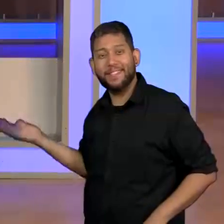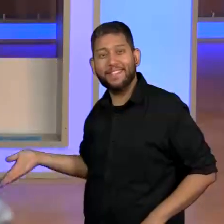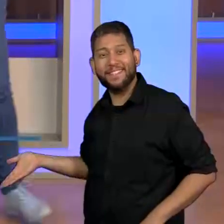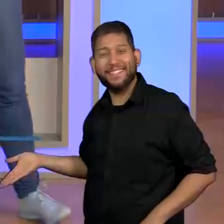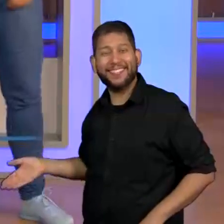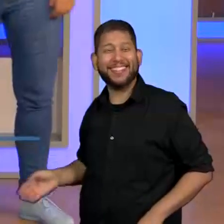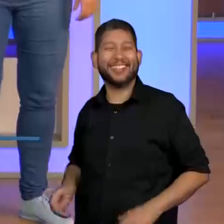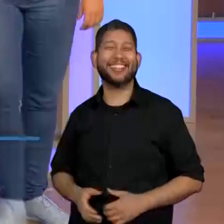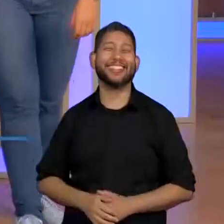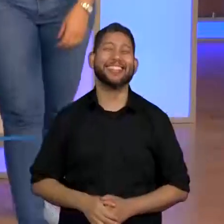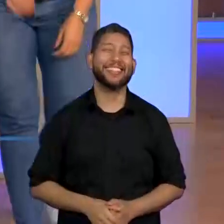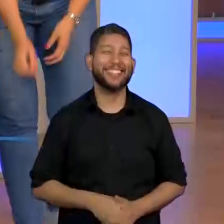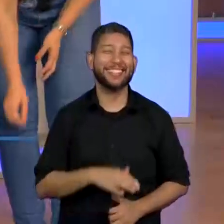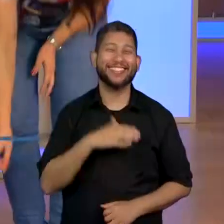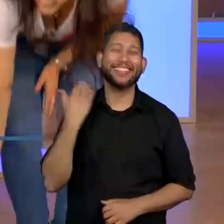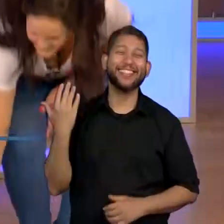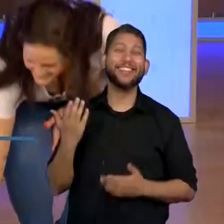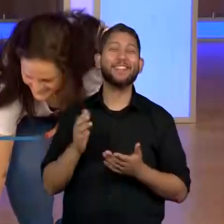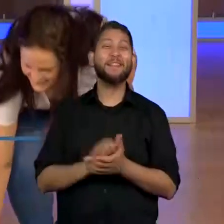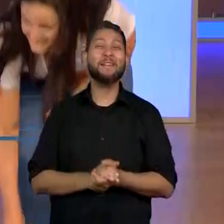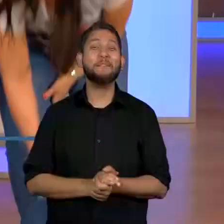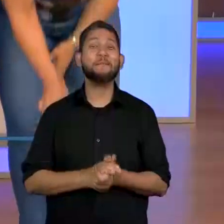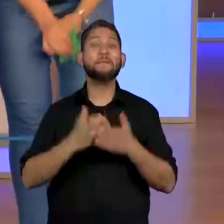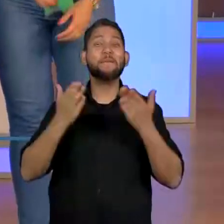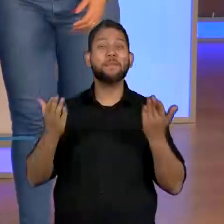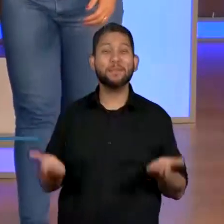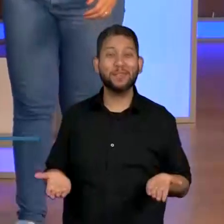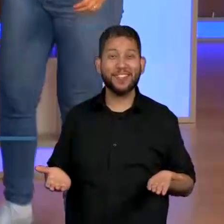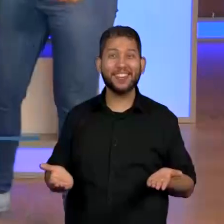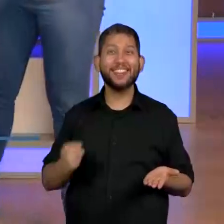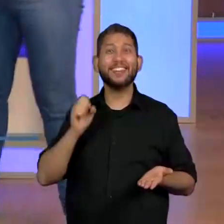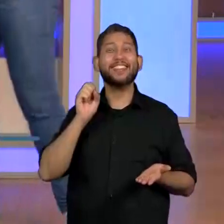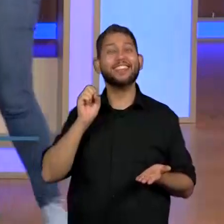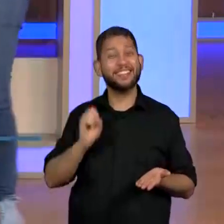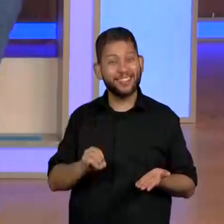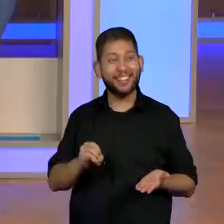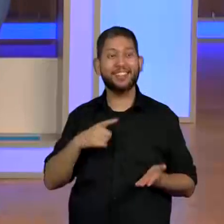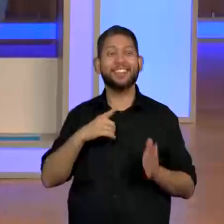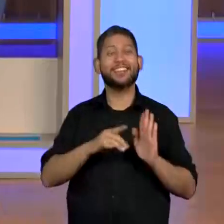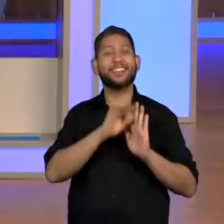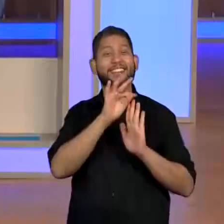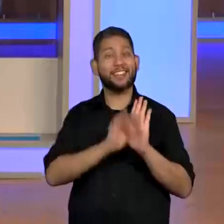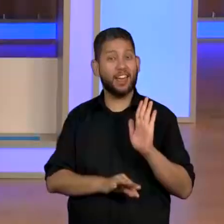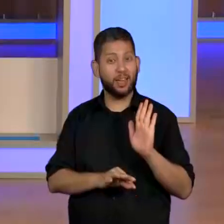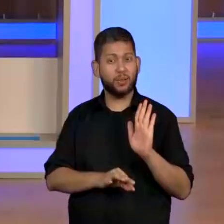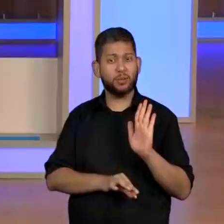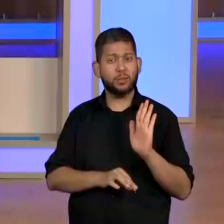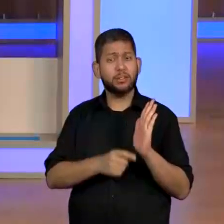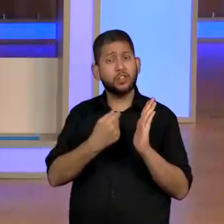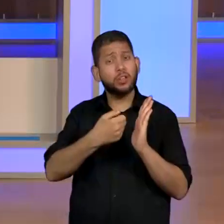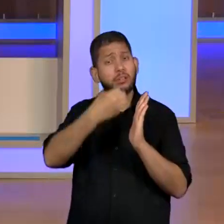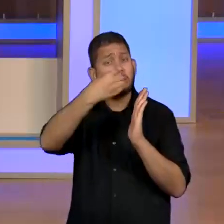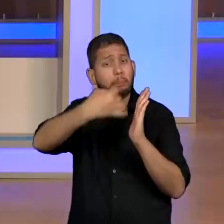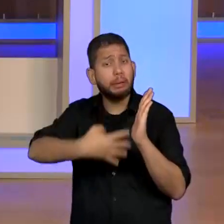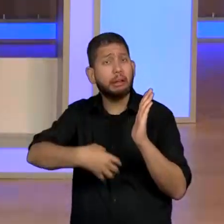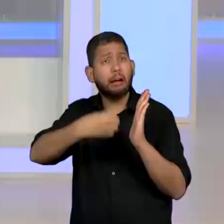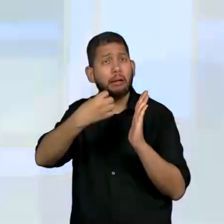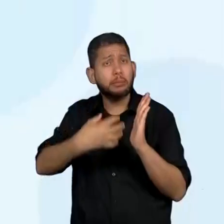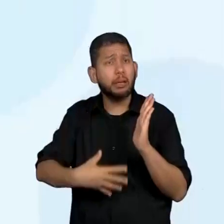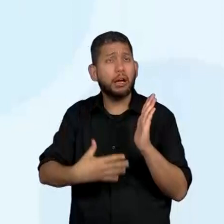pessoal mas será que se a gente fizer um texto instrucional fica mais fácil também